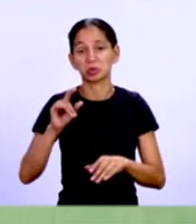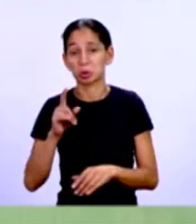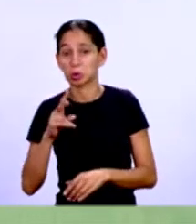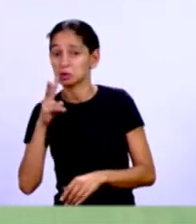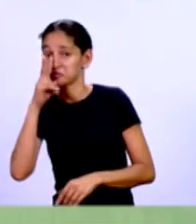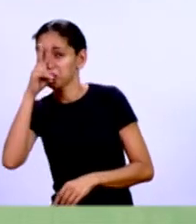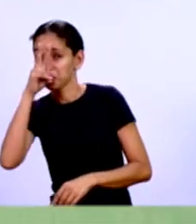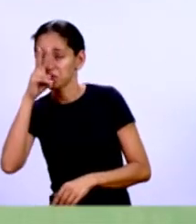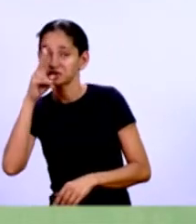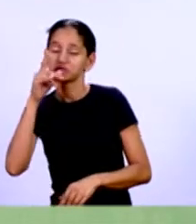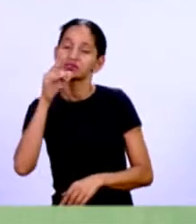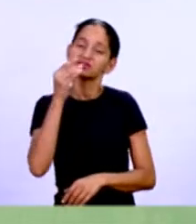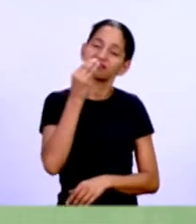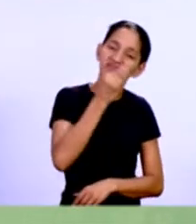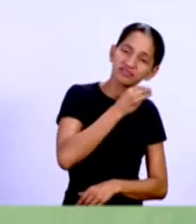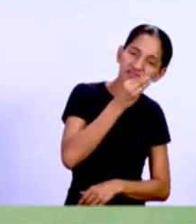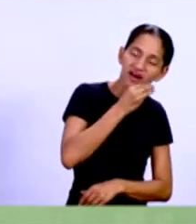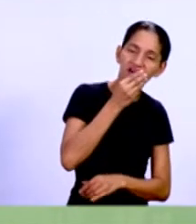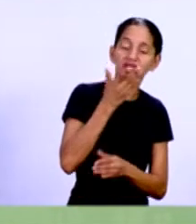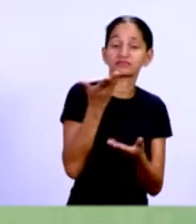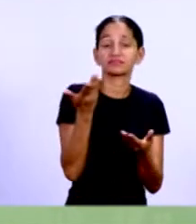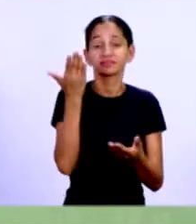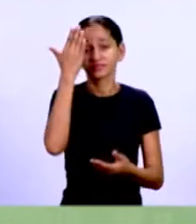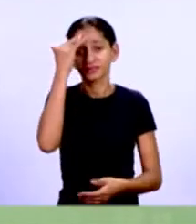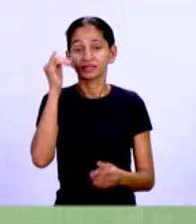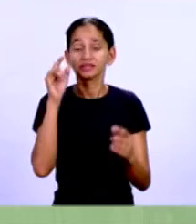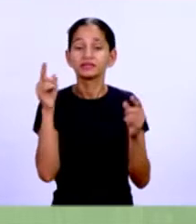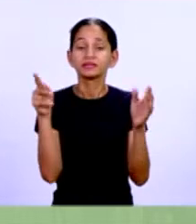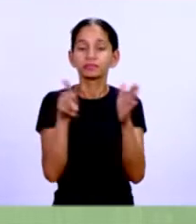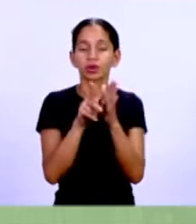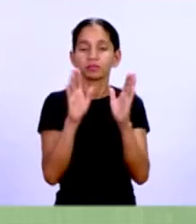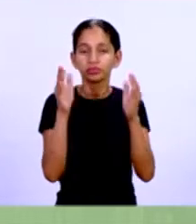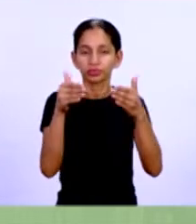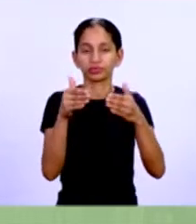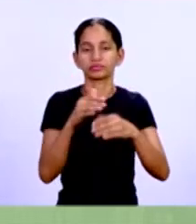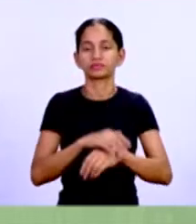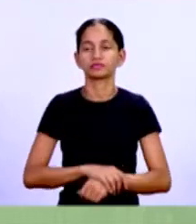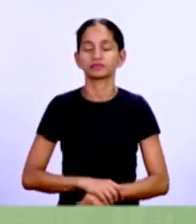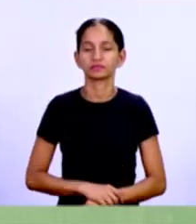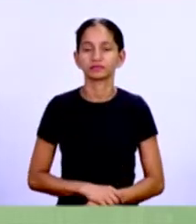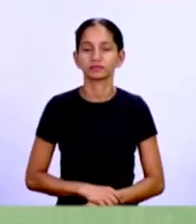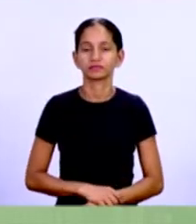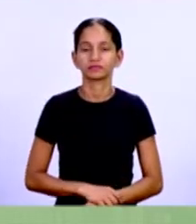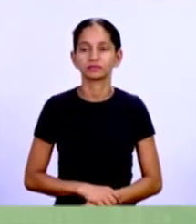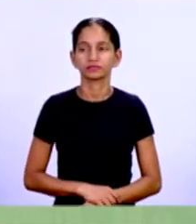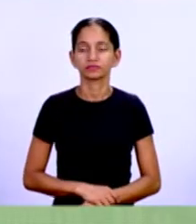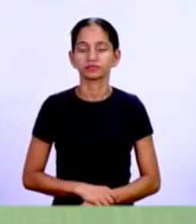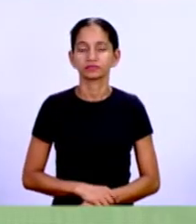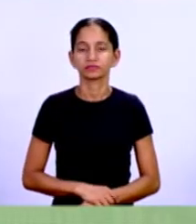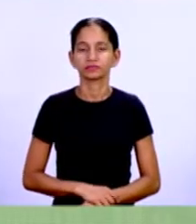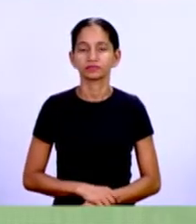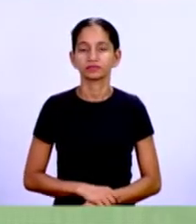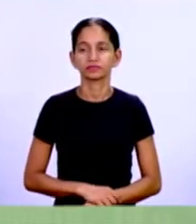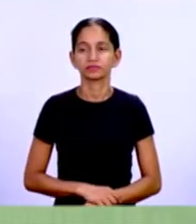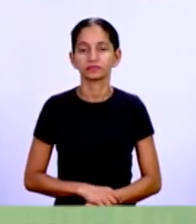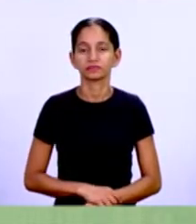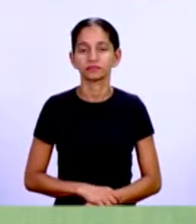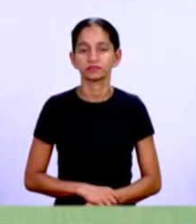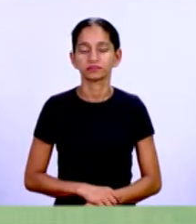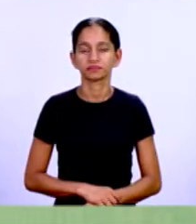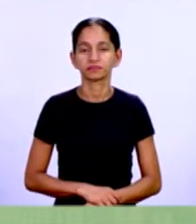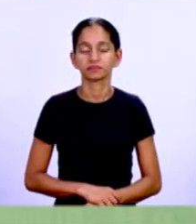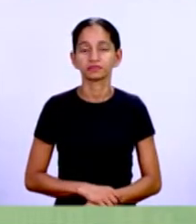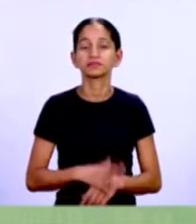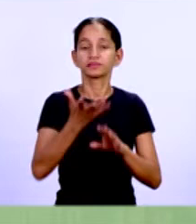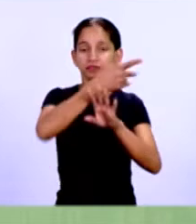enfim. Depende, cada coisa vai ter a sua análise específica, tá? Deixa eu apagar aqui para não atrapalhar, mexer na outra parte do dado. Aqui